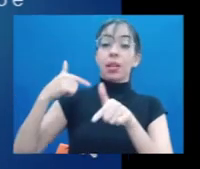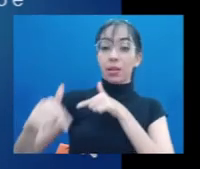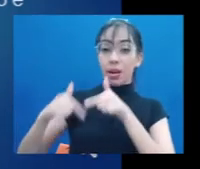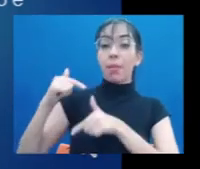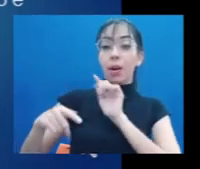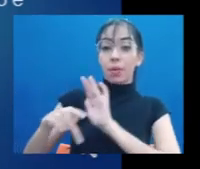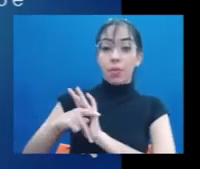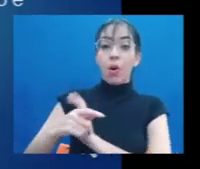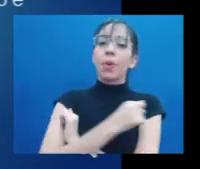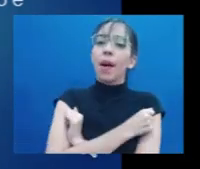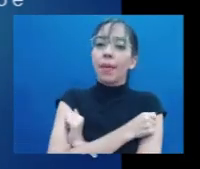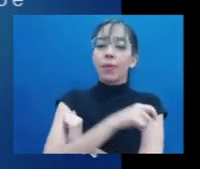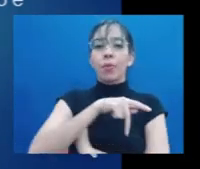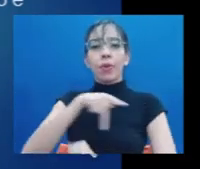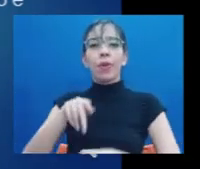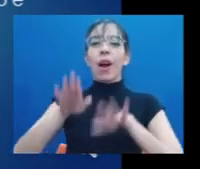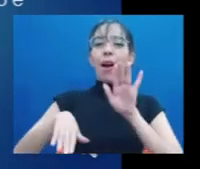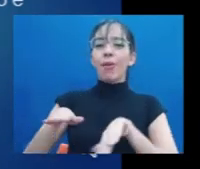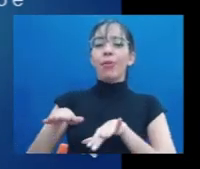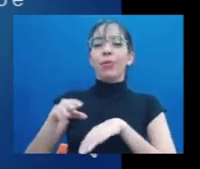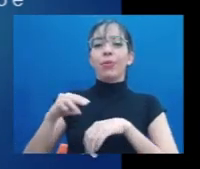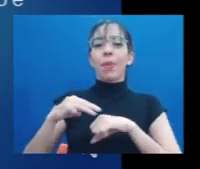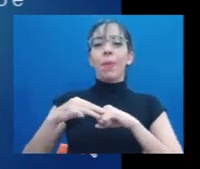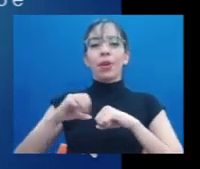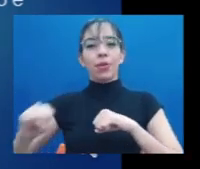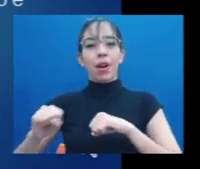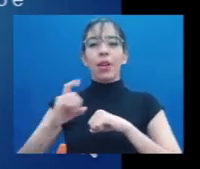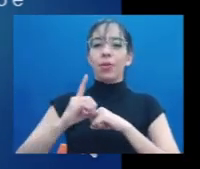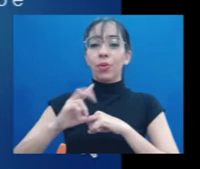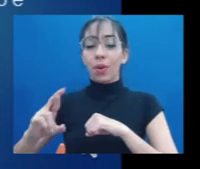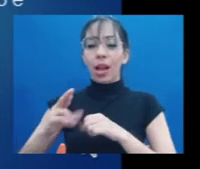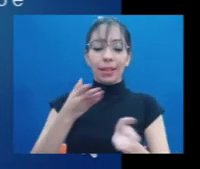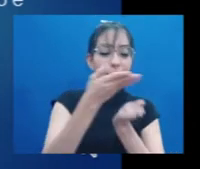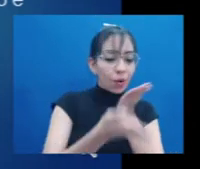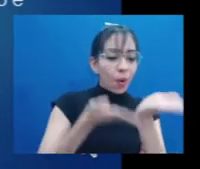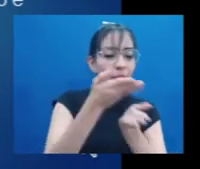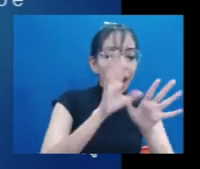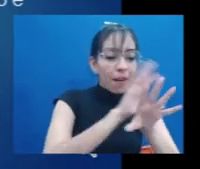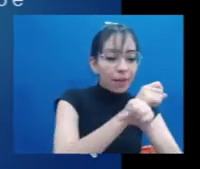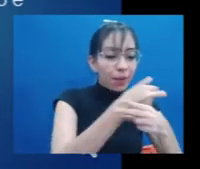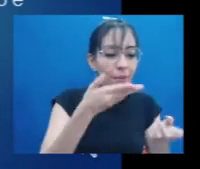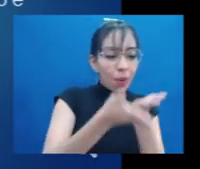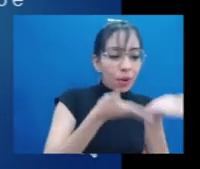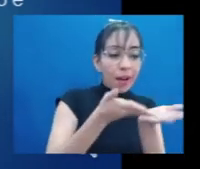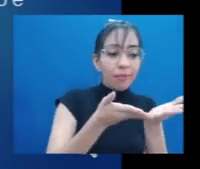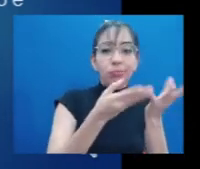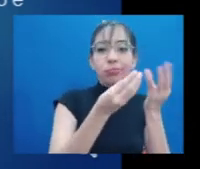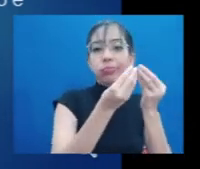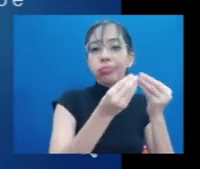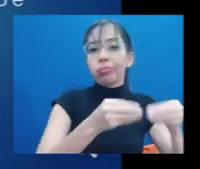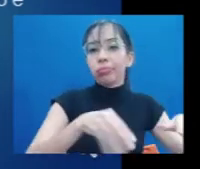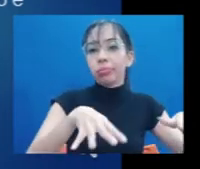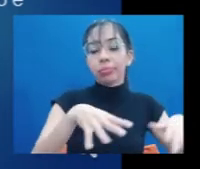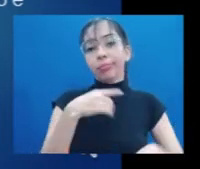Muitas teses, trabalhos e publicações foram prejudicadas ou mesmo inviabilizadas. Vocês imaginam um estudante de mestrado, de doutorado, ele trabalhava ali com um